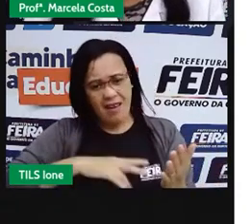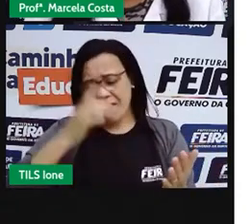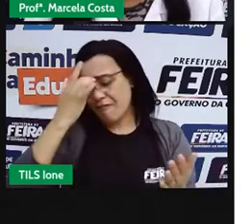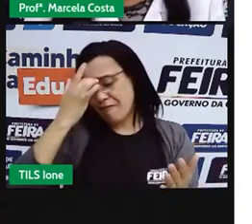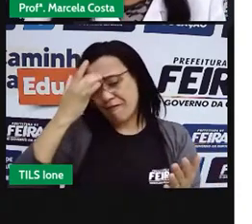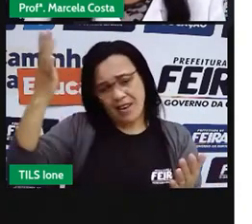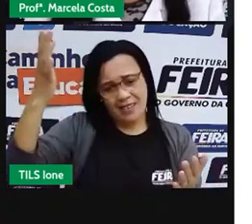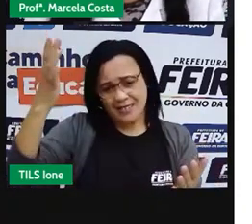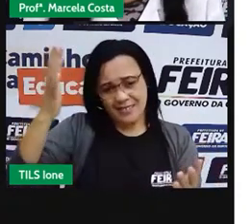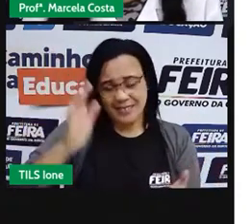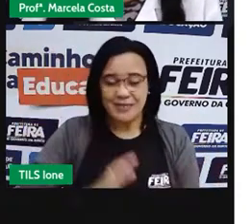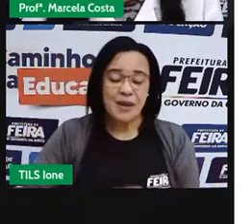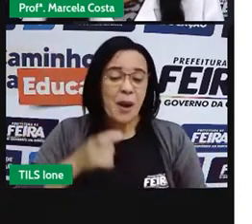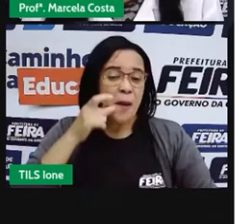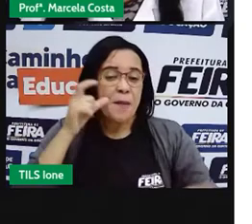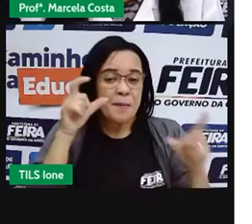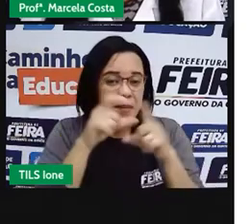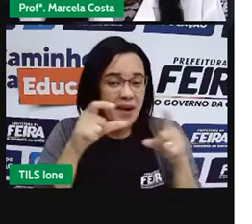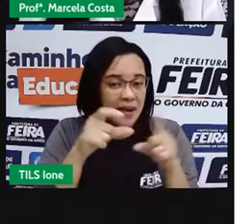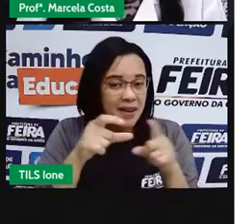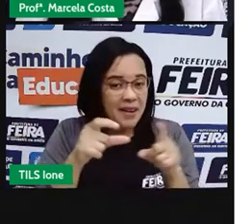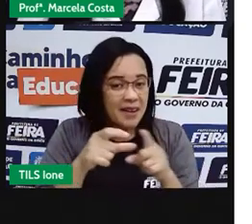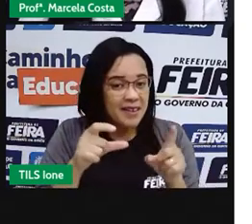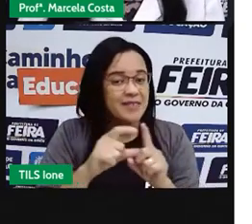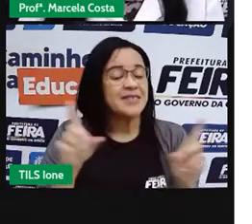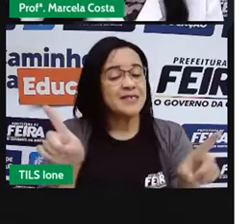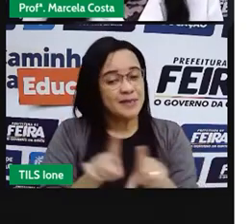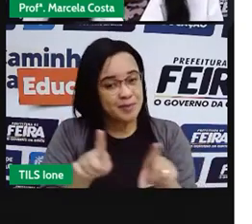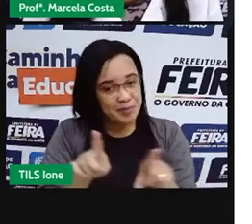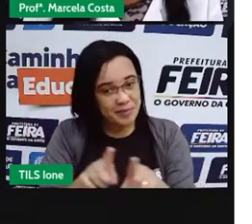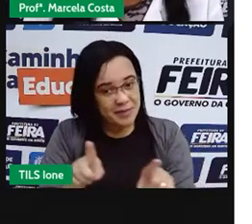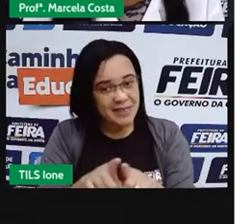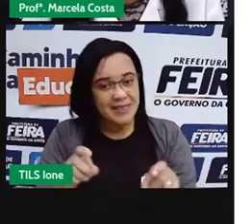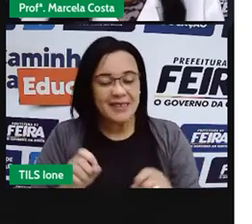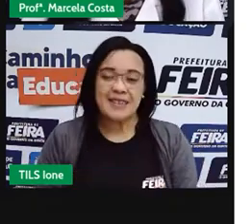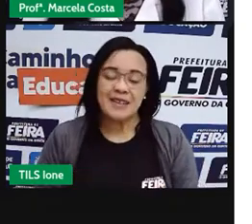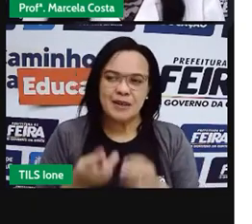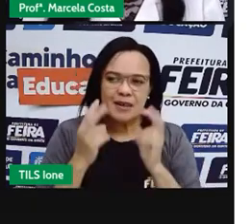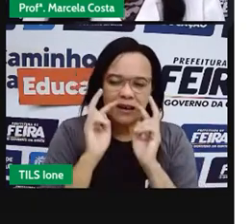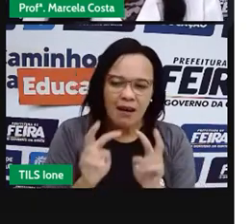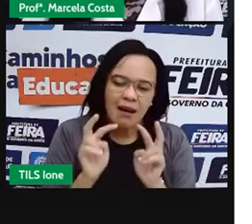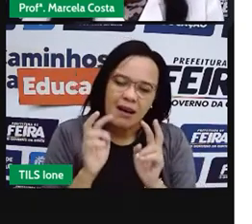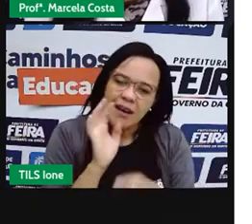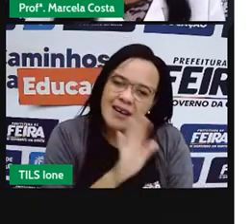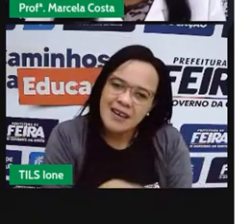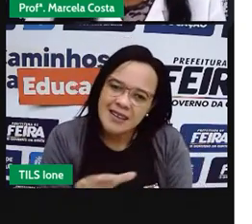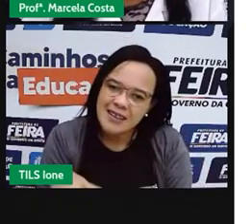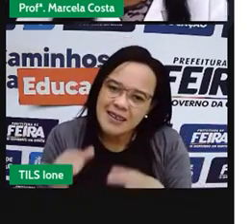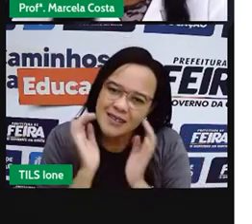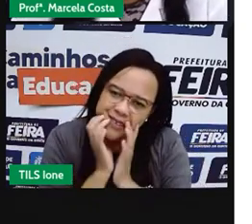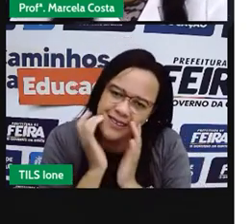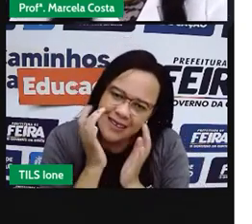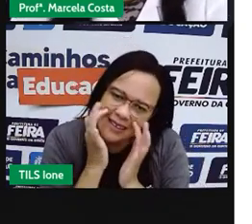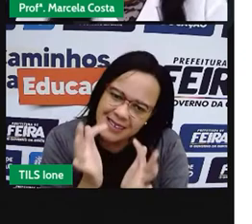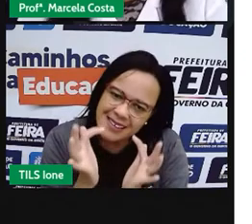usa algumas palavras, alguns elementos que encantam as crianças, que fazem